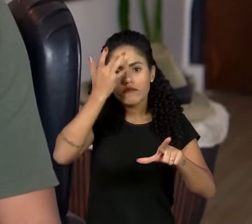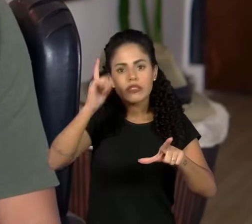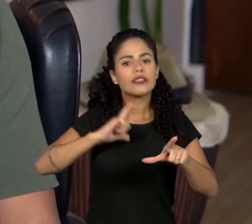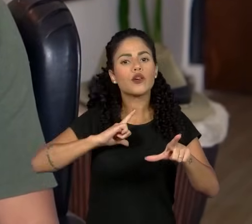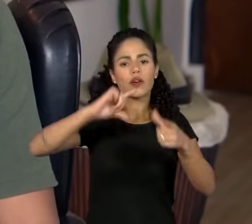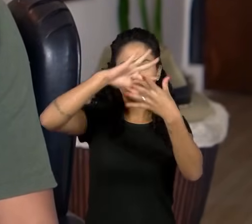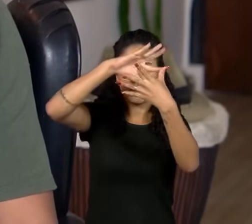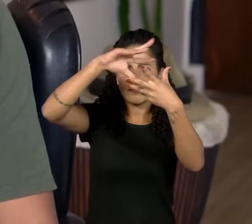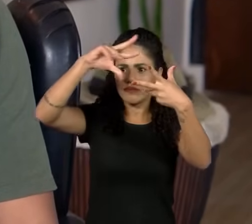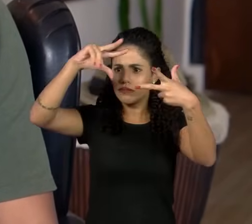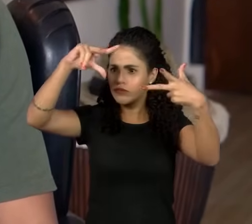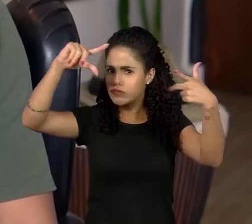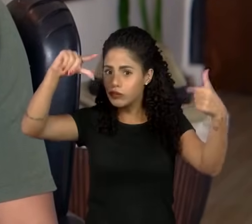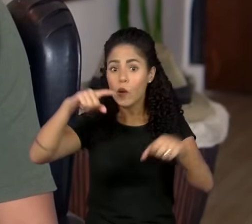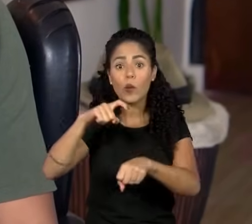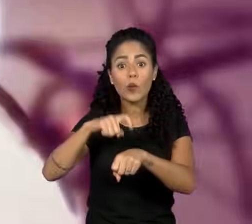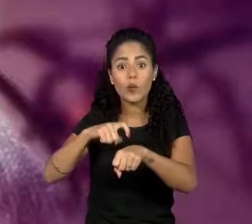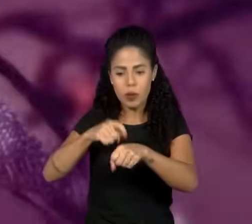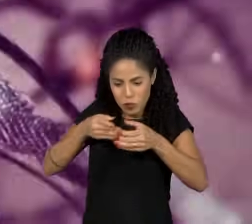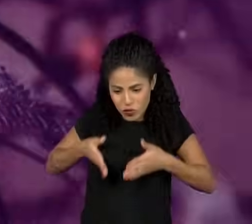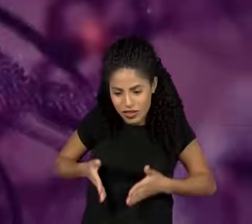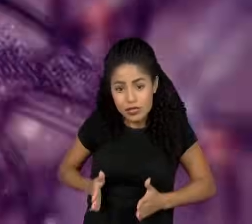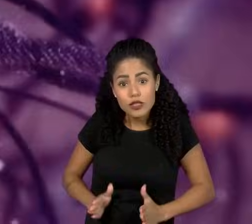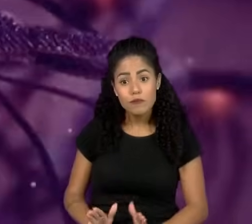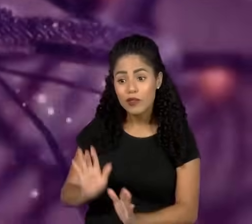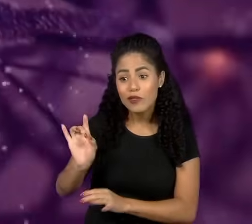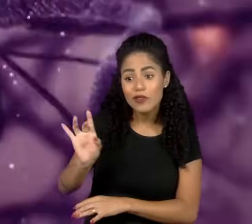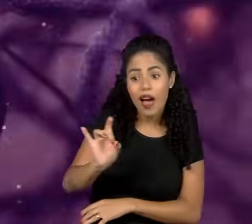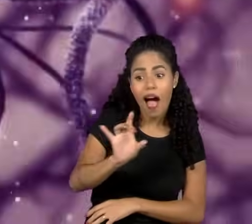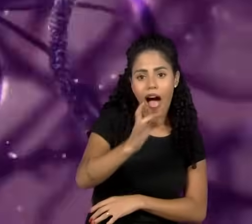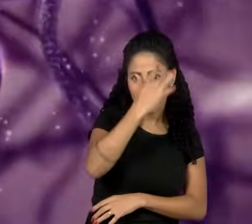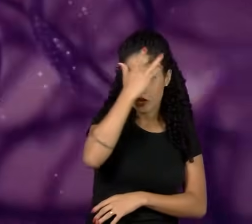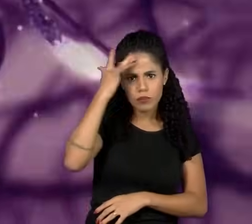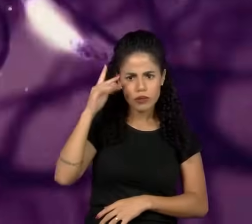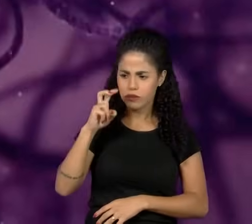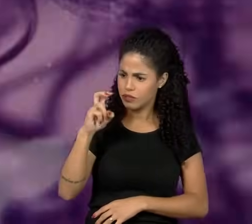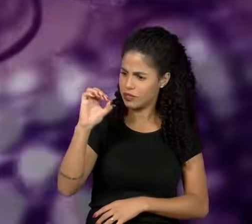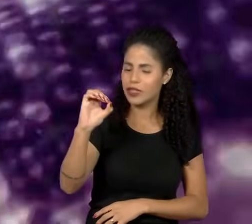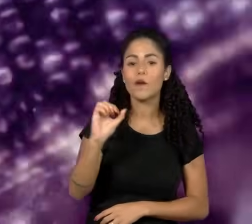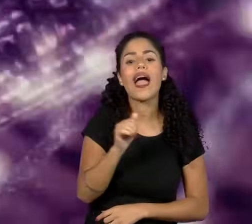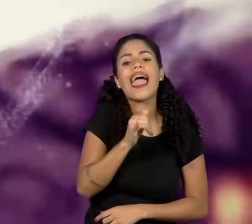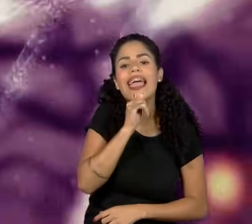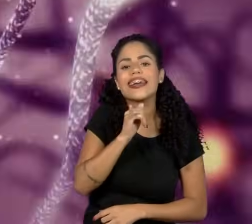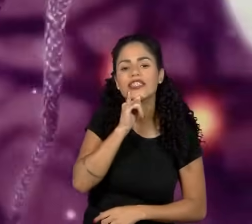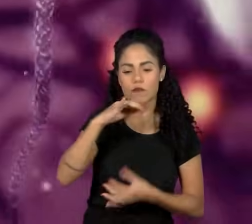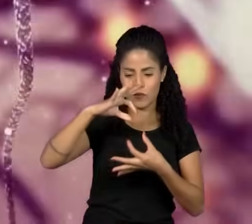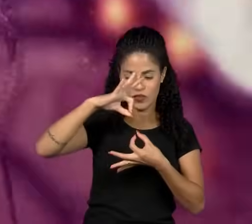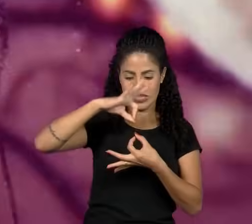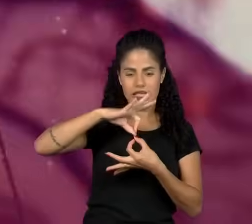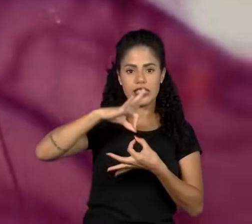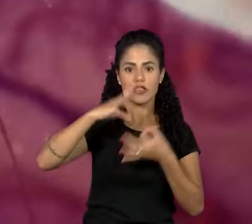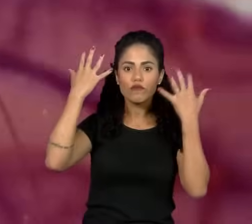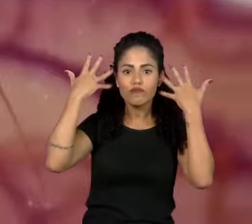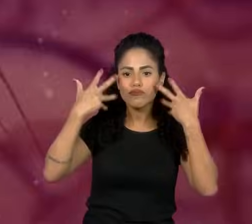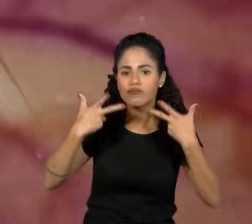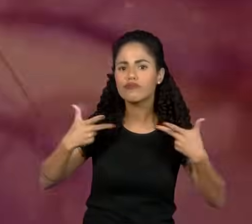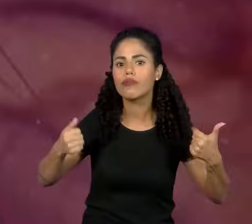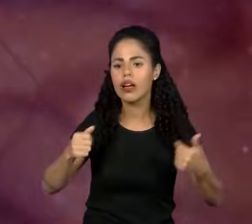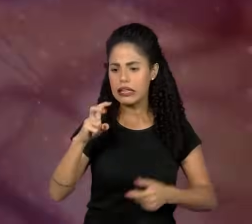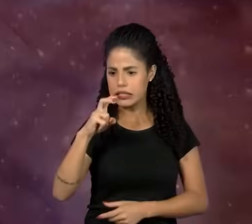no momento do nascimento de cada pessoa. Se colocar 50 pessoas do signo de Leão, as 50 vão ser